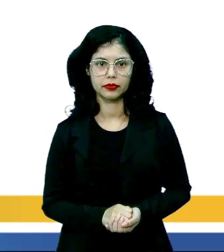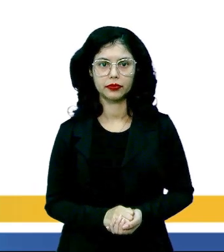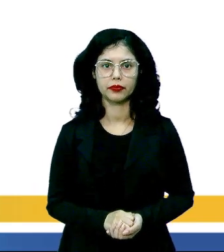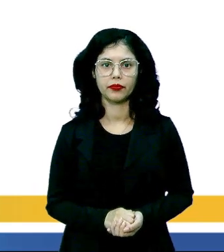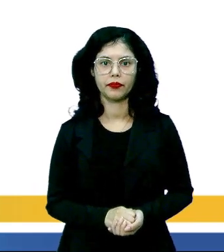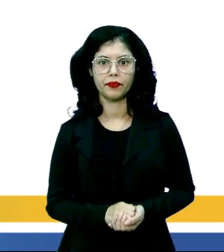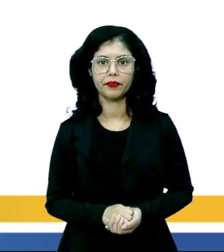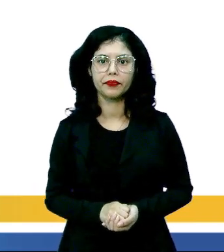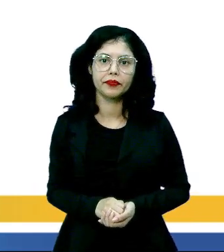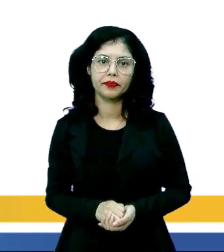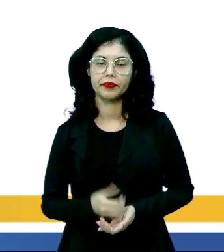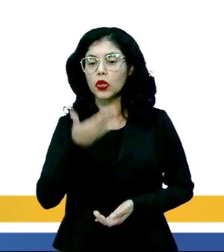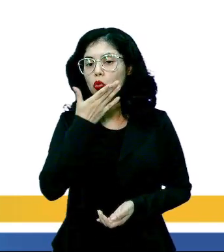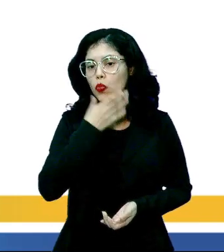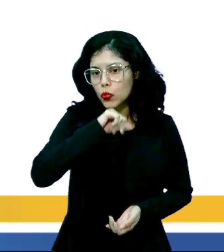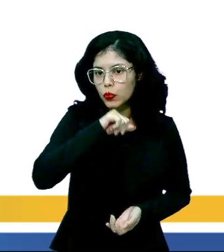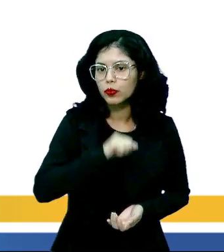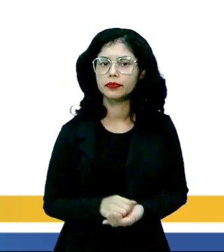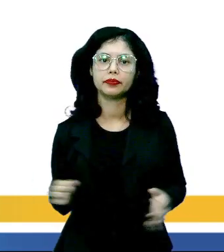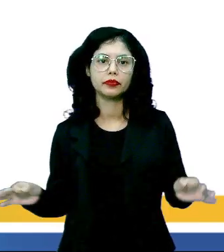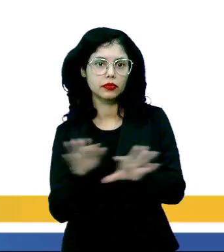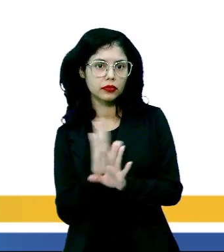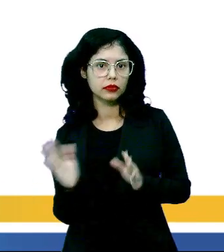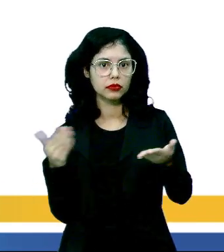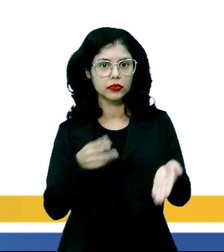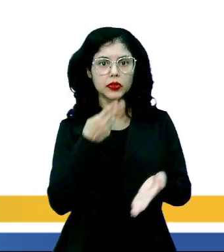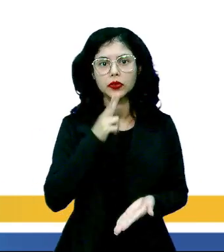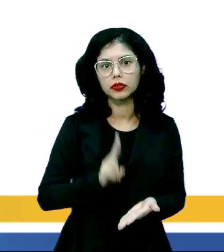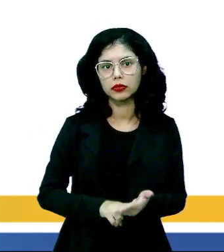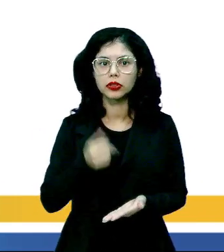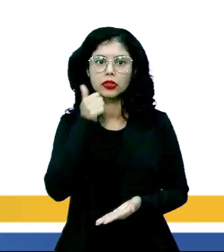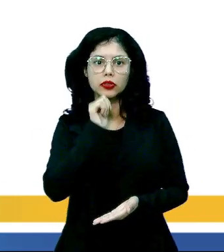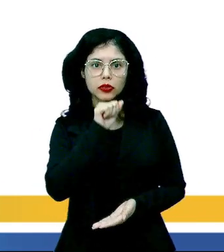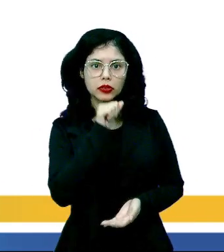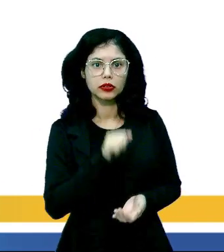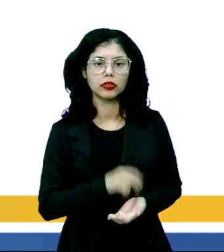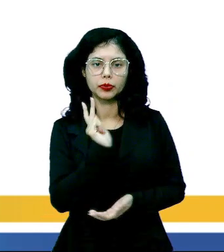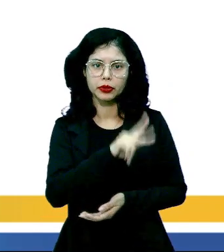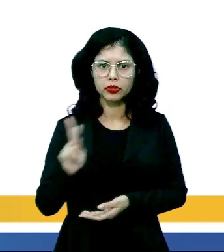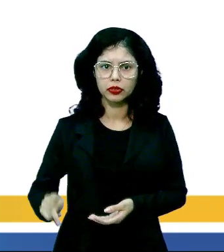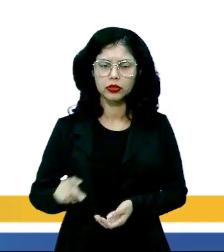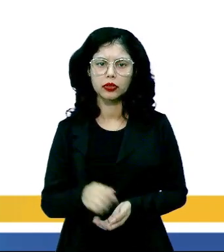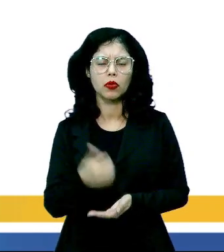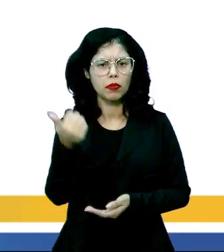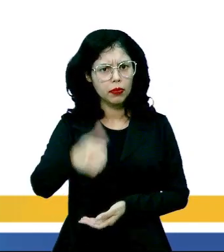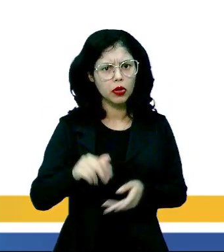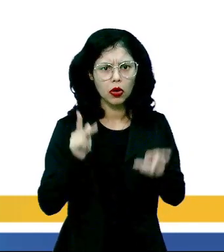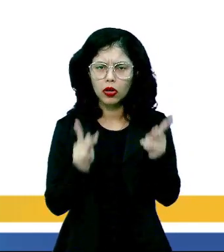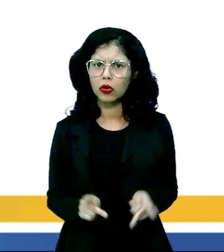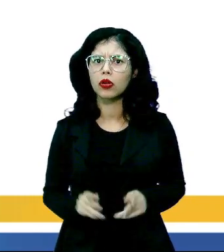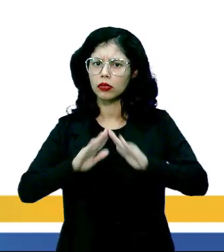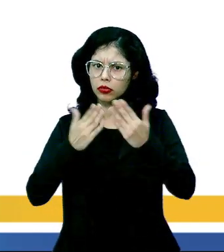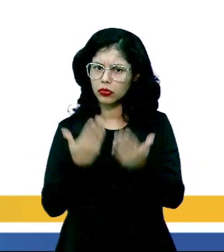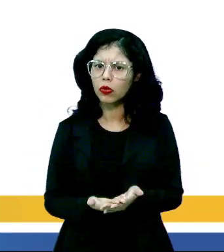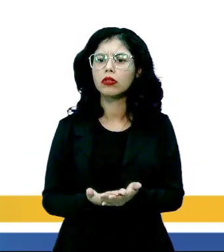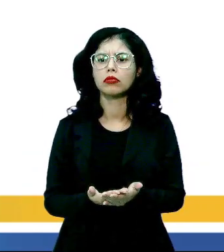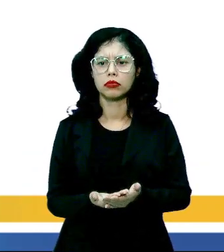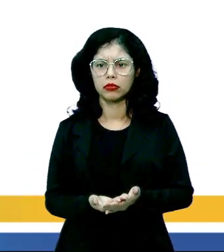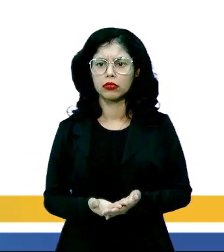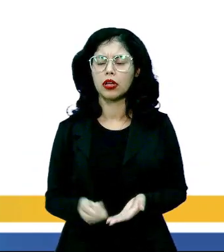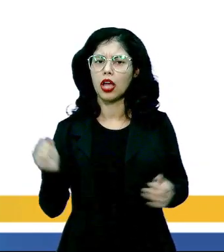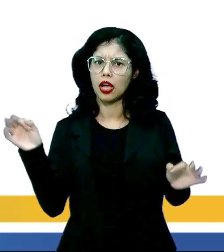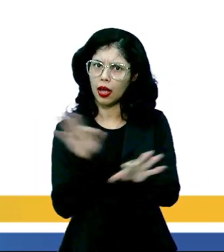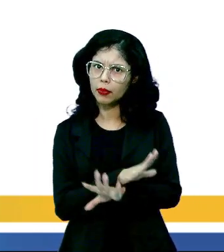ele Padre disse ali né o pai acaba somar esse relatando eu sou péssimo comportamento ela escolha ou seja